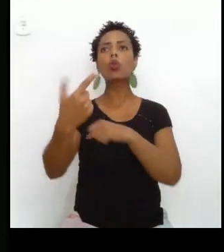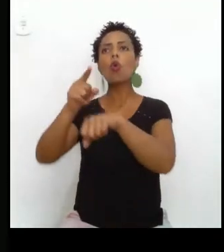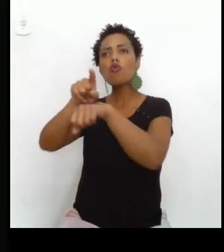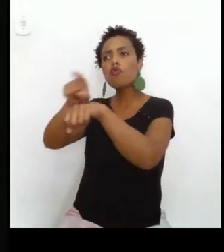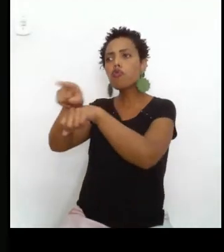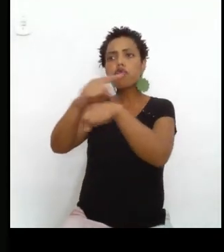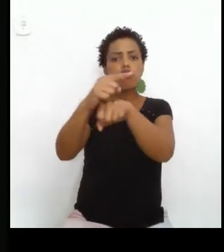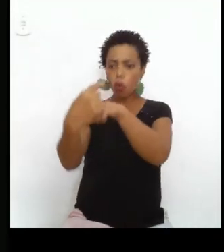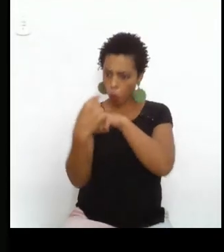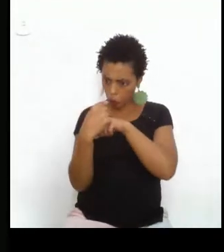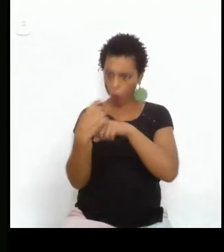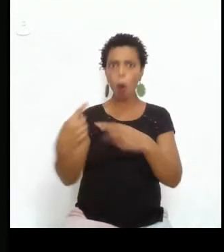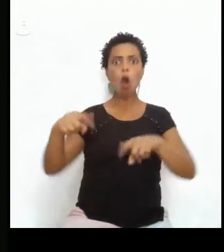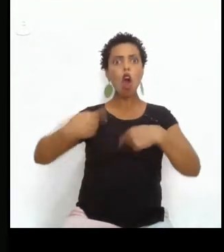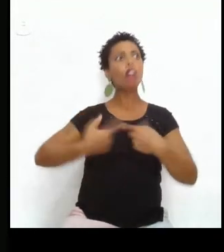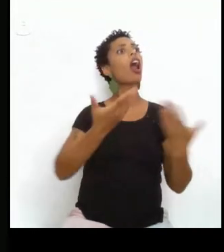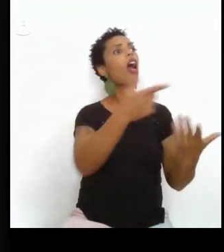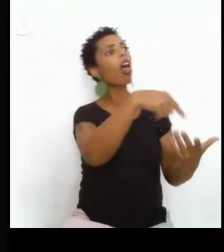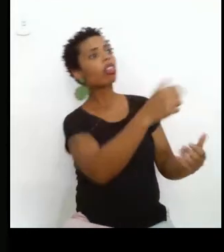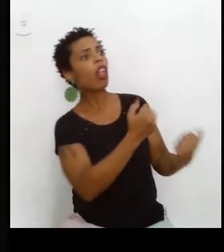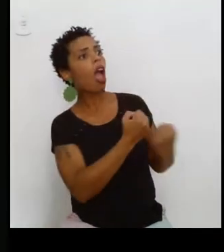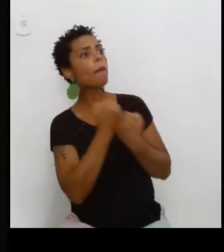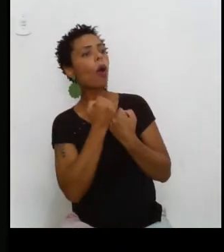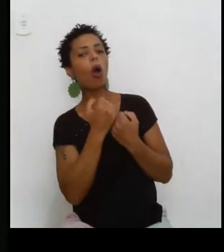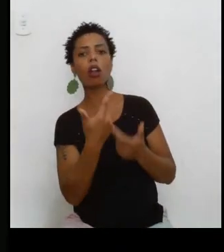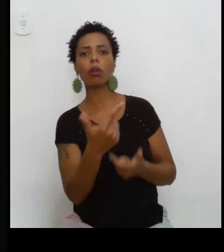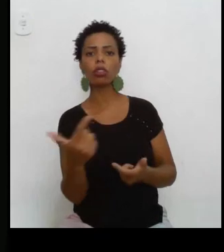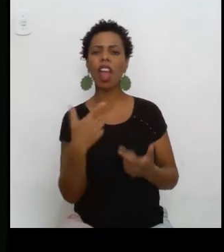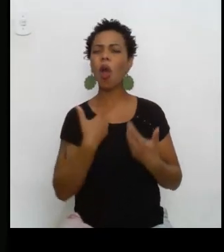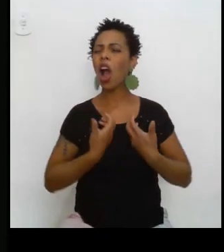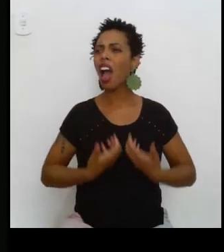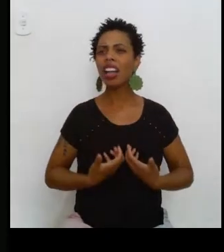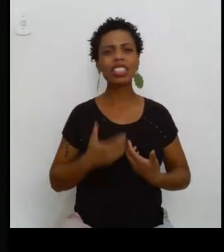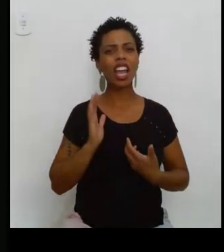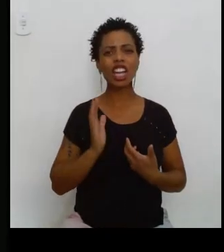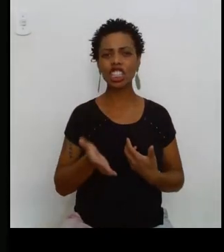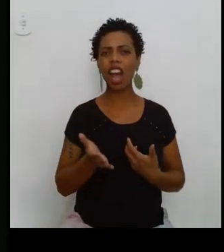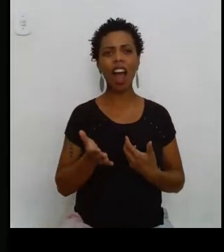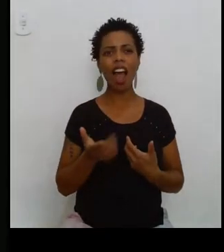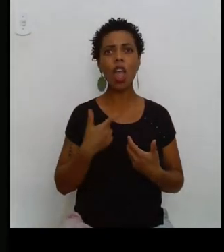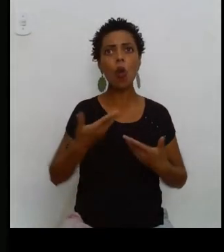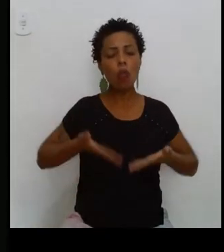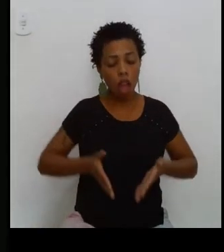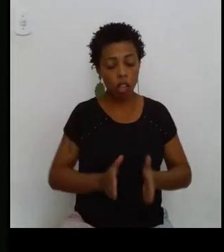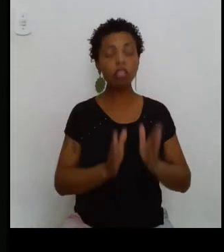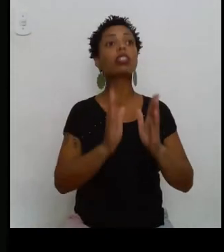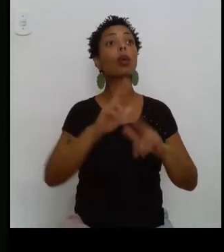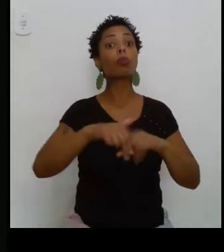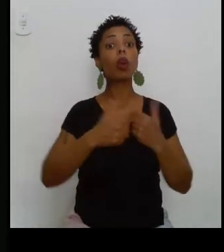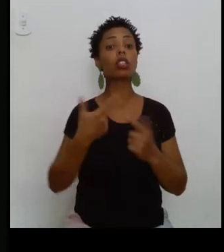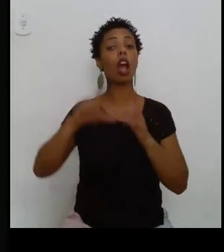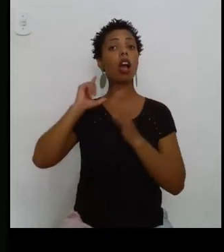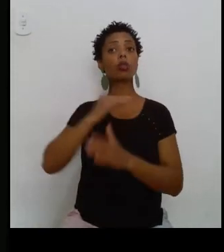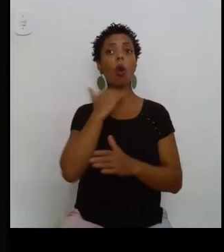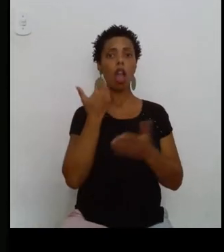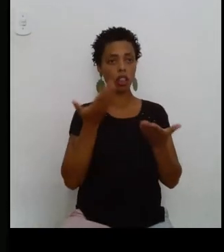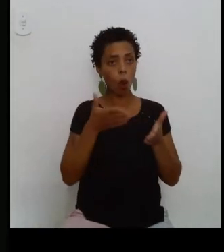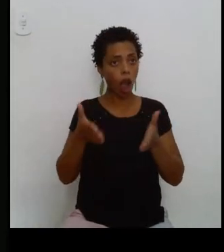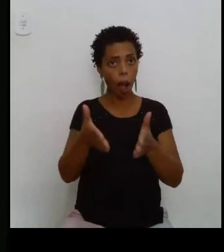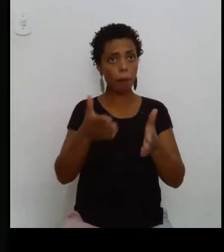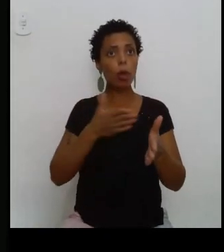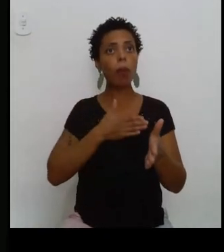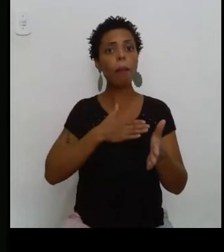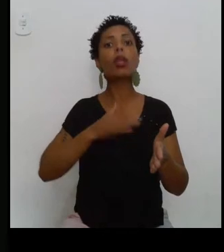de negociar e hackear eu renasci para a morte EA coragem um caminho para mim para minha vida eterna e